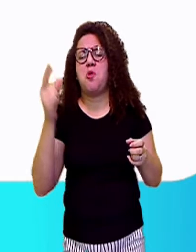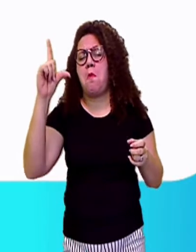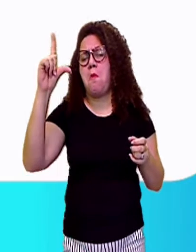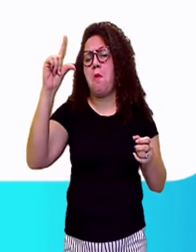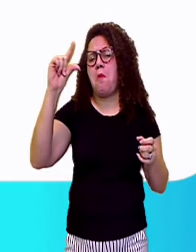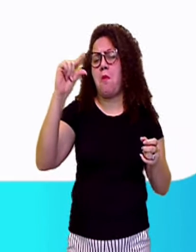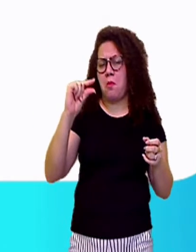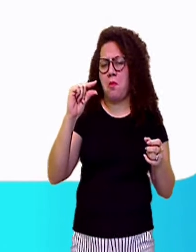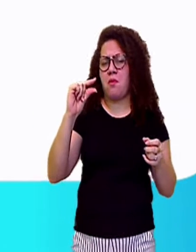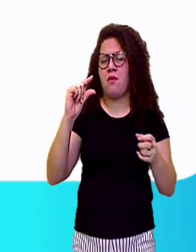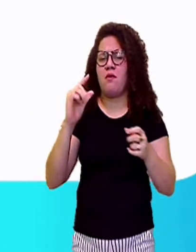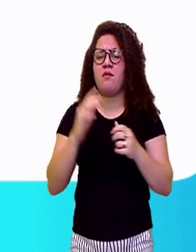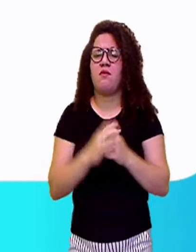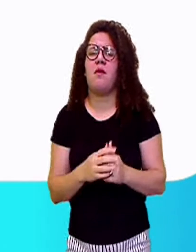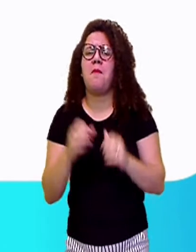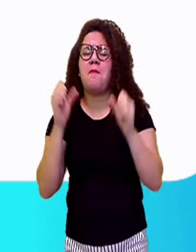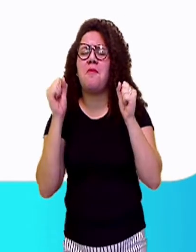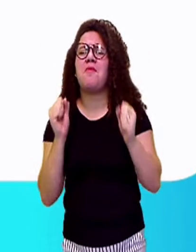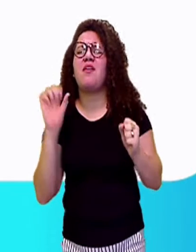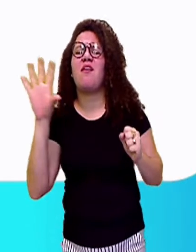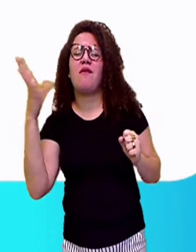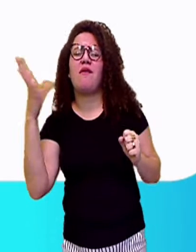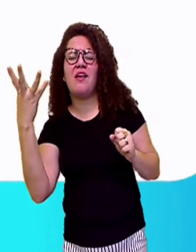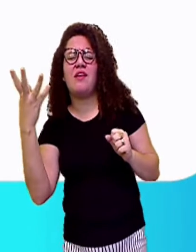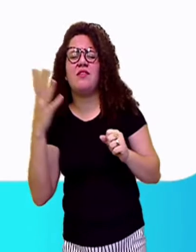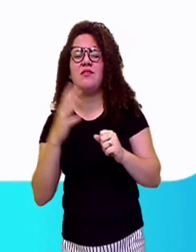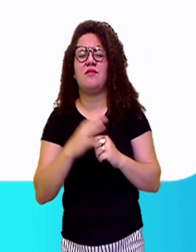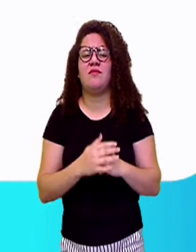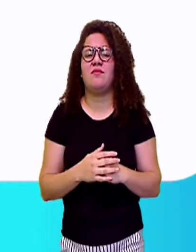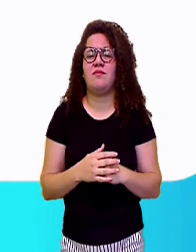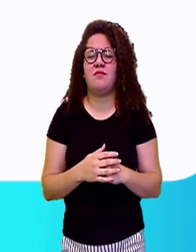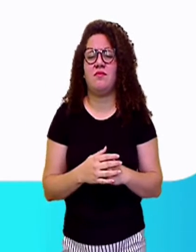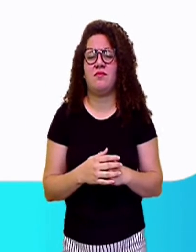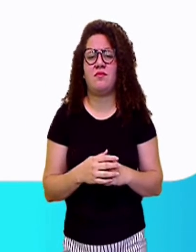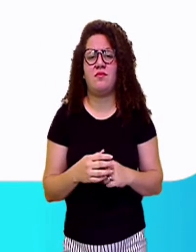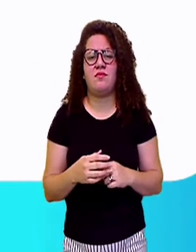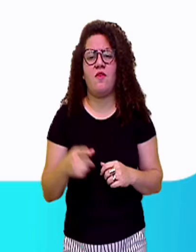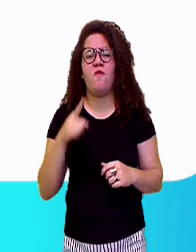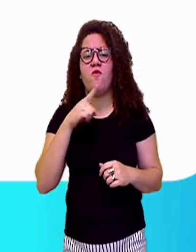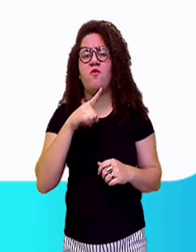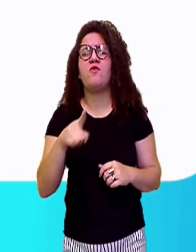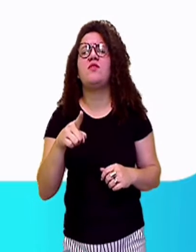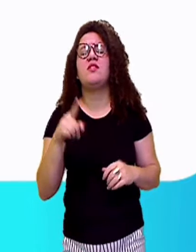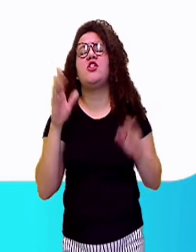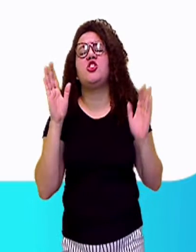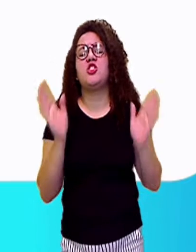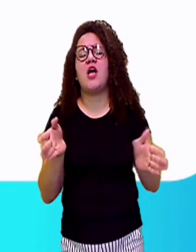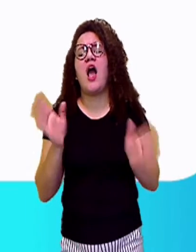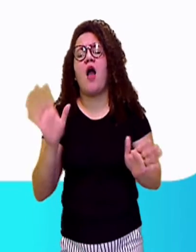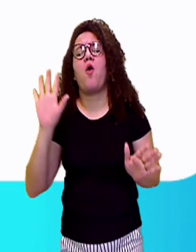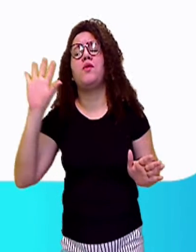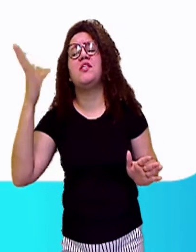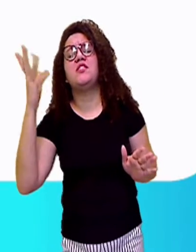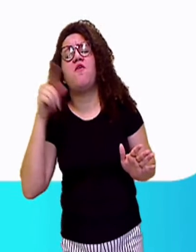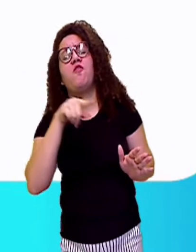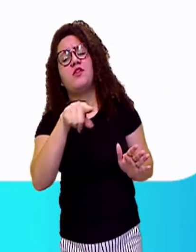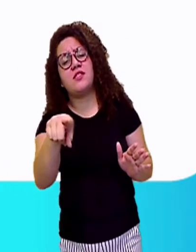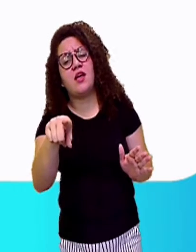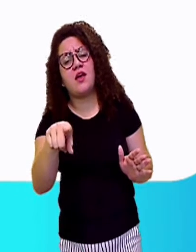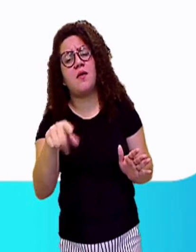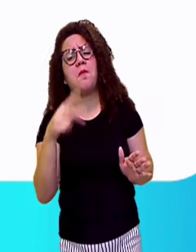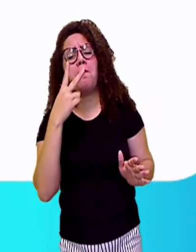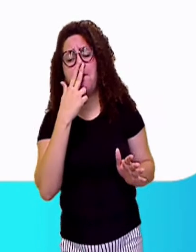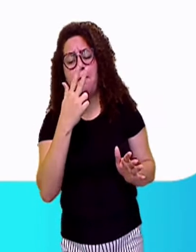imaginava? Por que isso aconteceu? Veja se você já passou por uma situação parecida